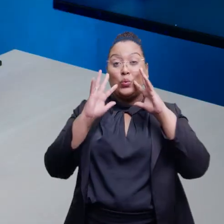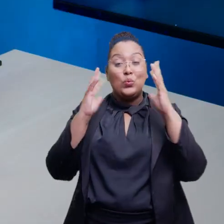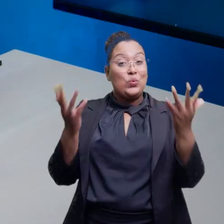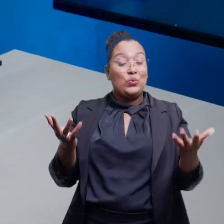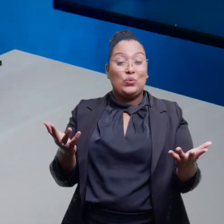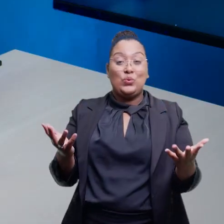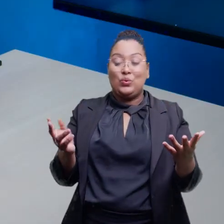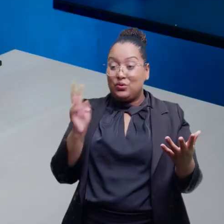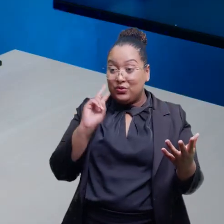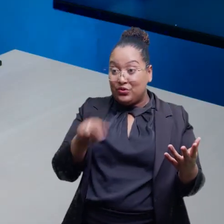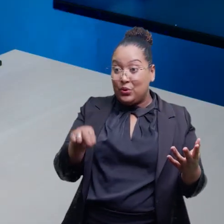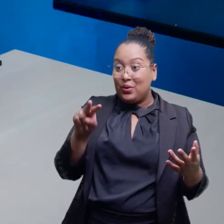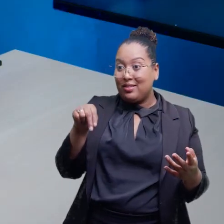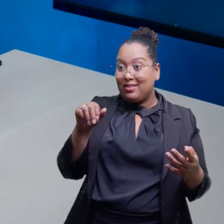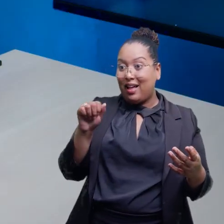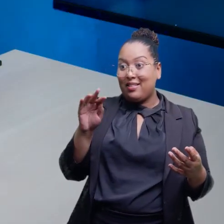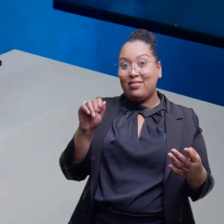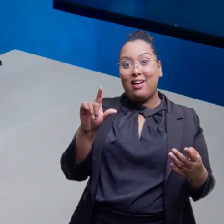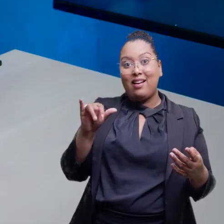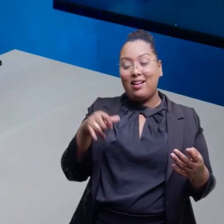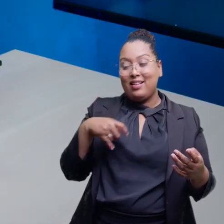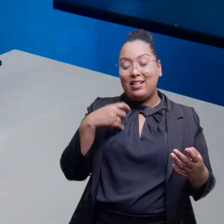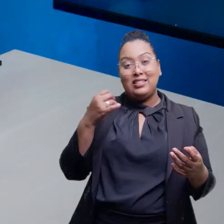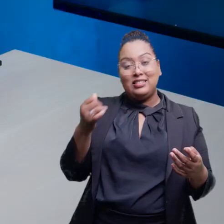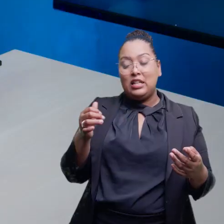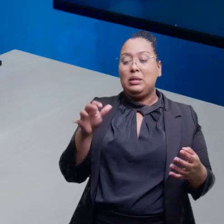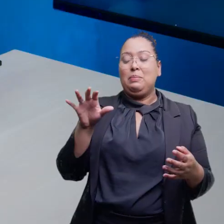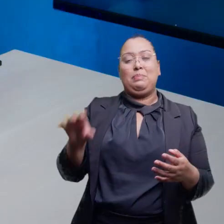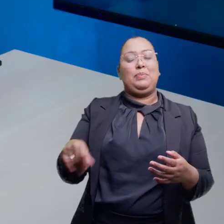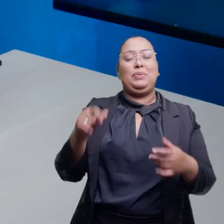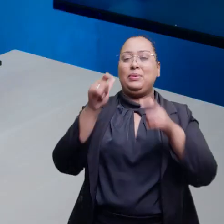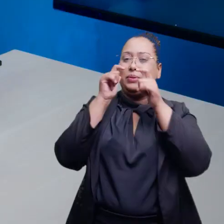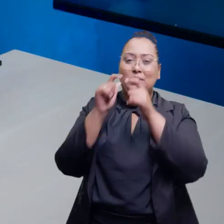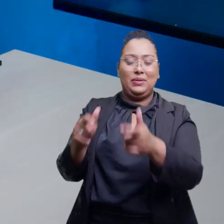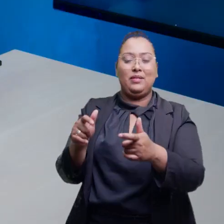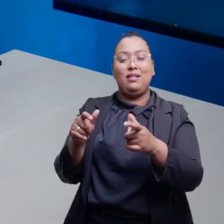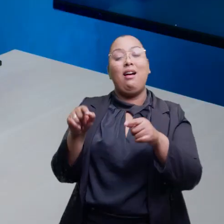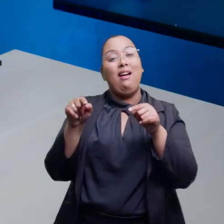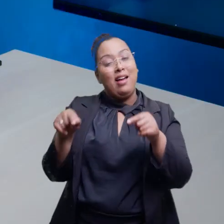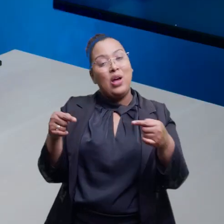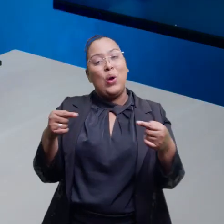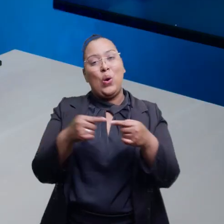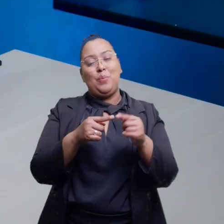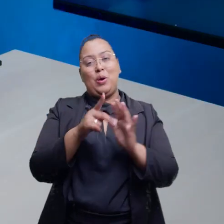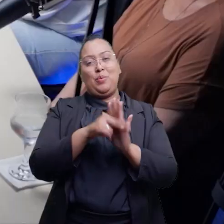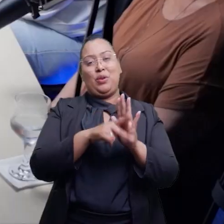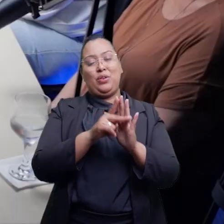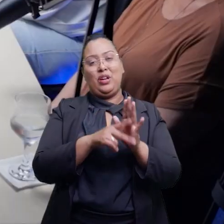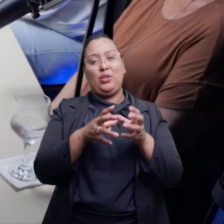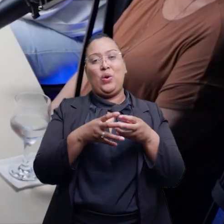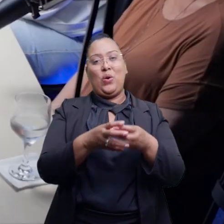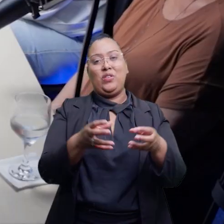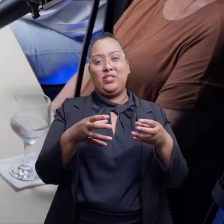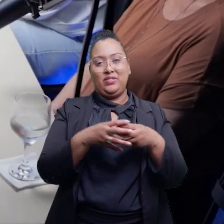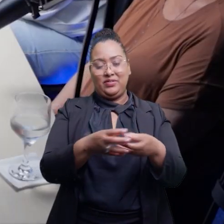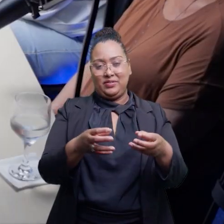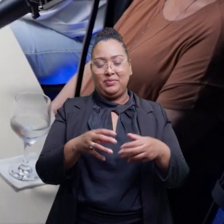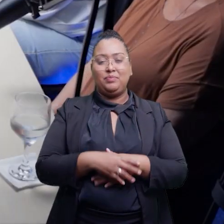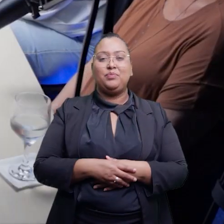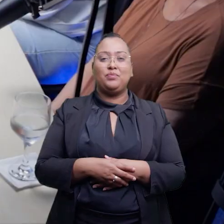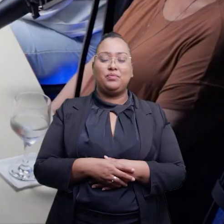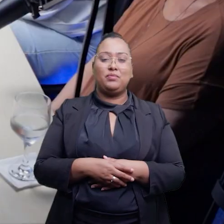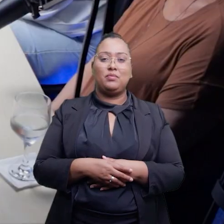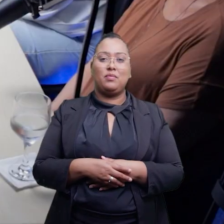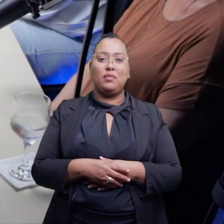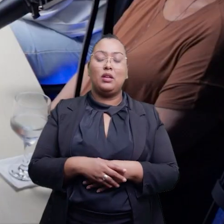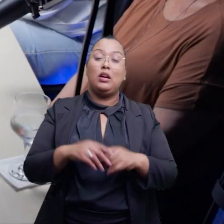trouxe a Natália. Então, essa busca ativa é um trabalho que o Conviver faz também, essa busca ativa, principalmente para